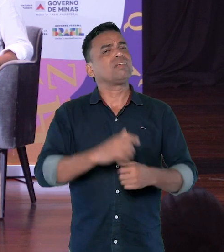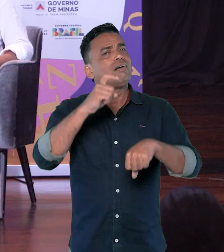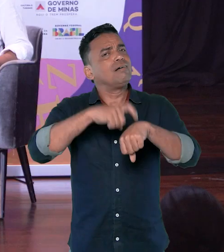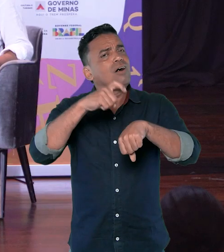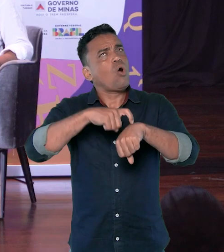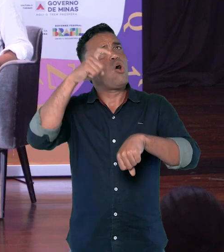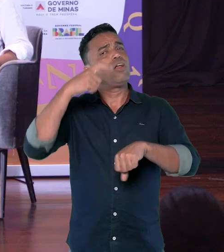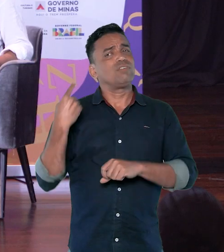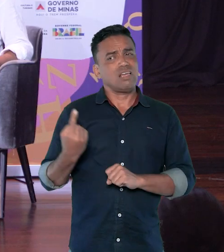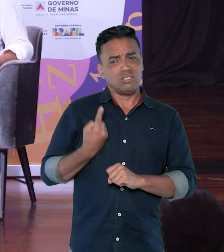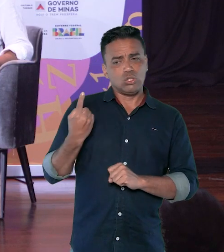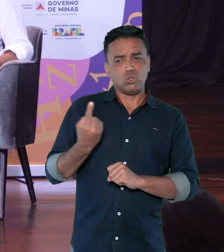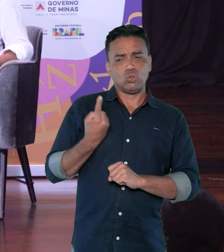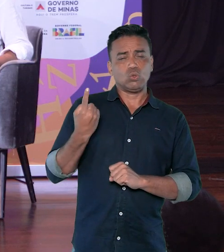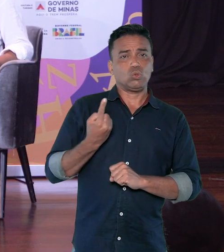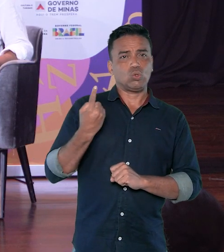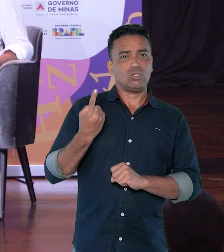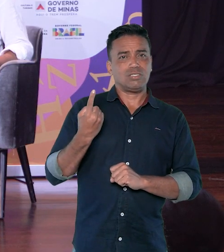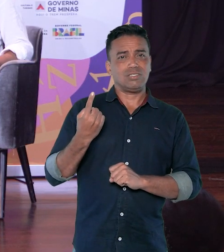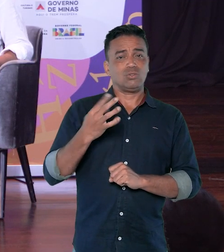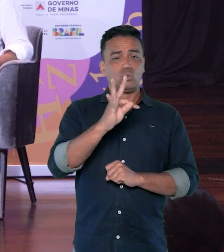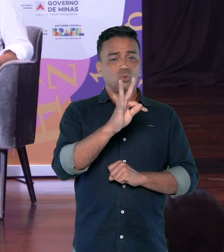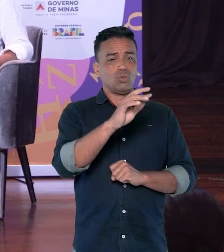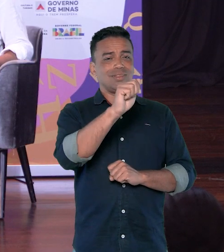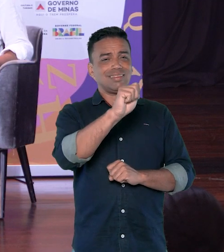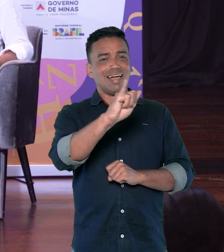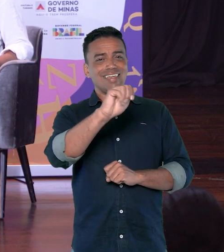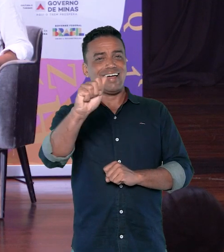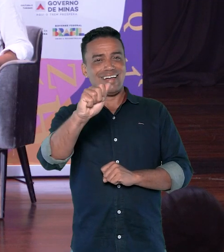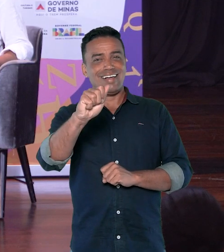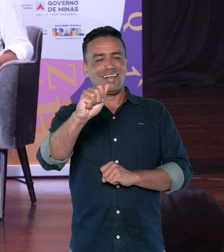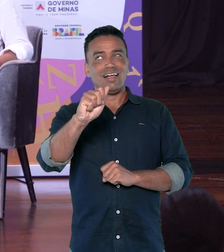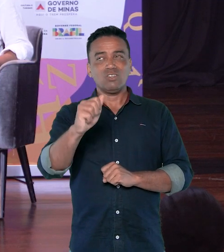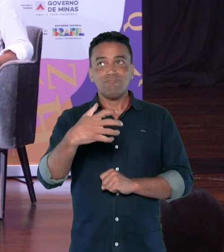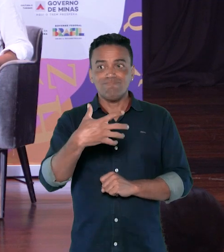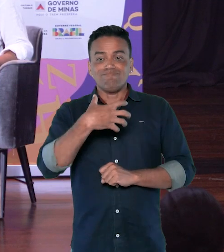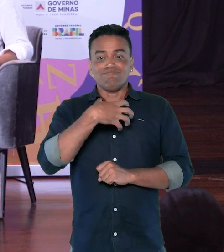que você está sozinho, com a Thay, né? E bate